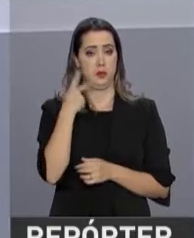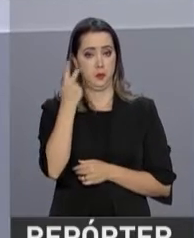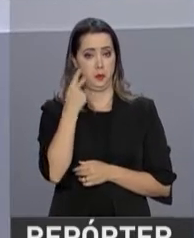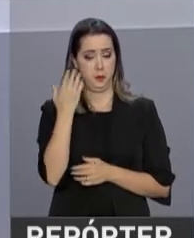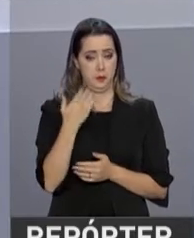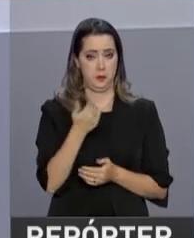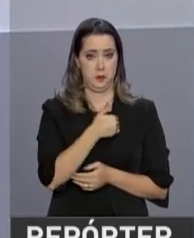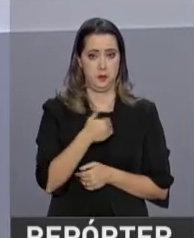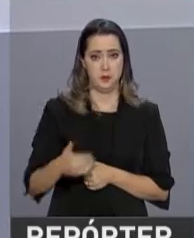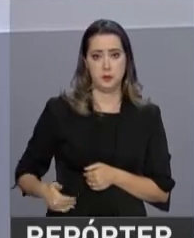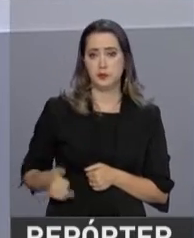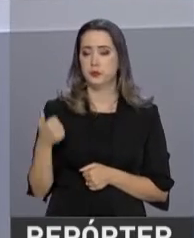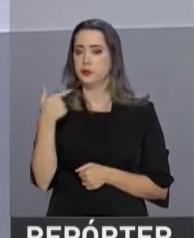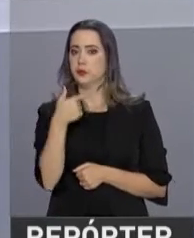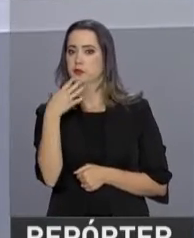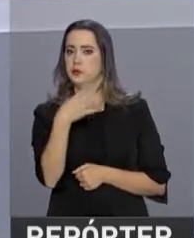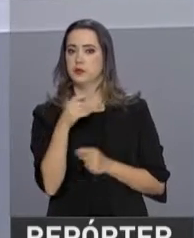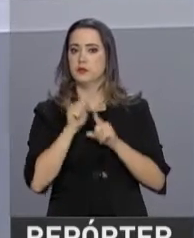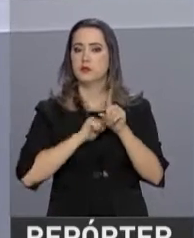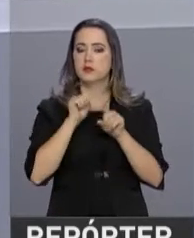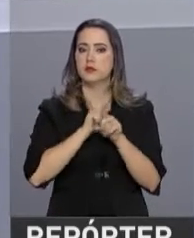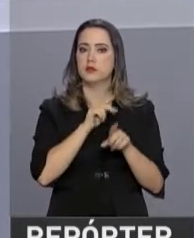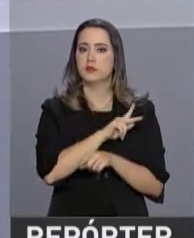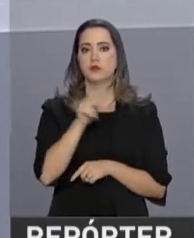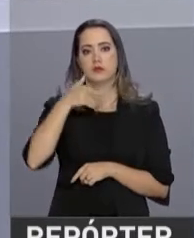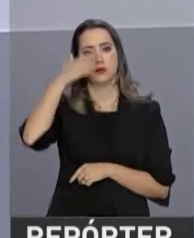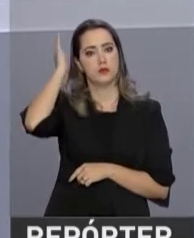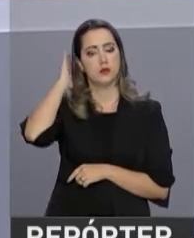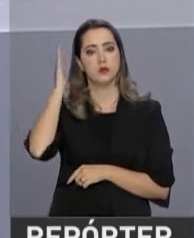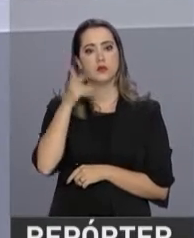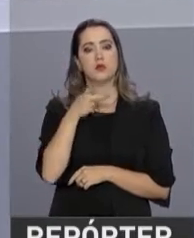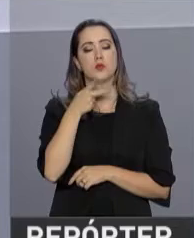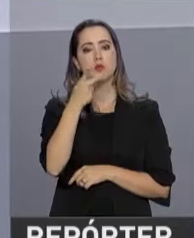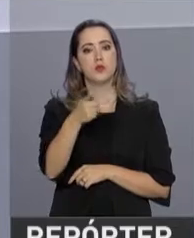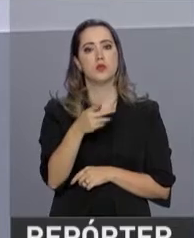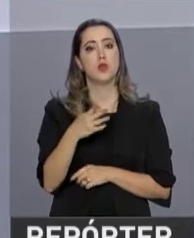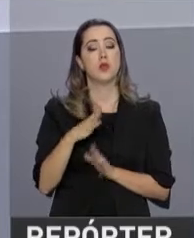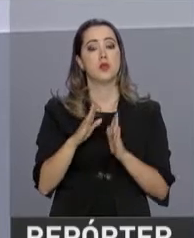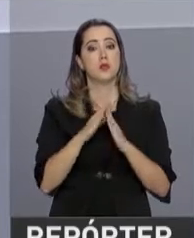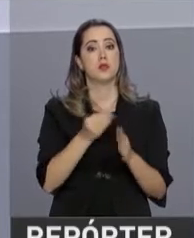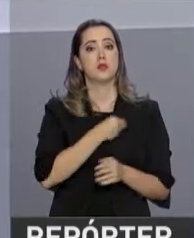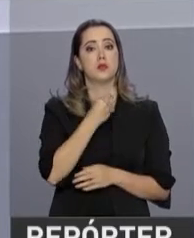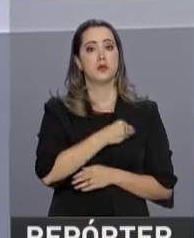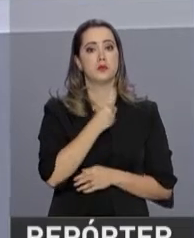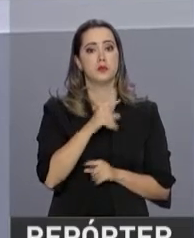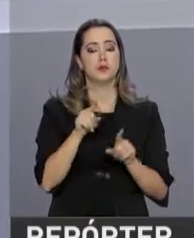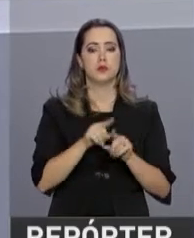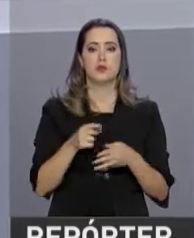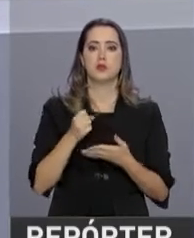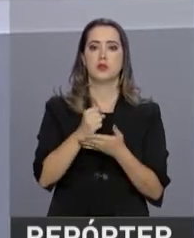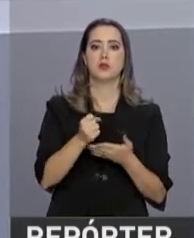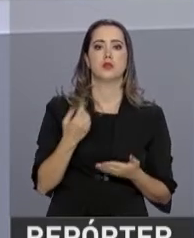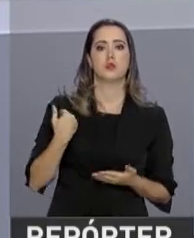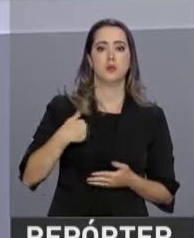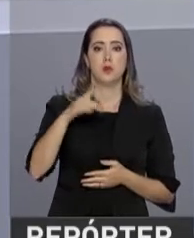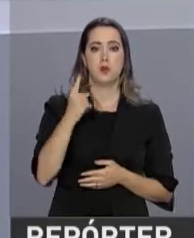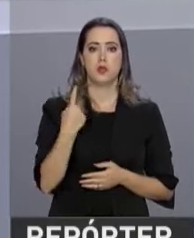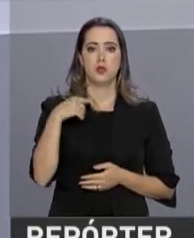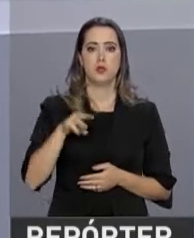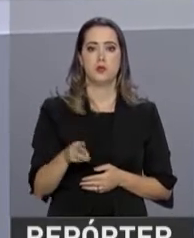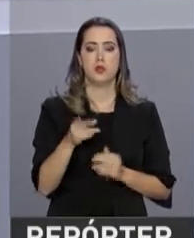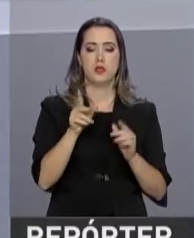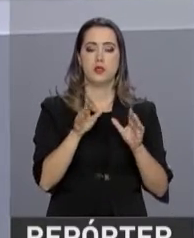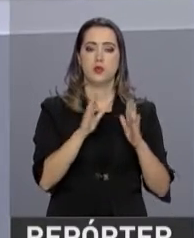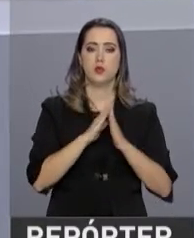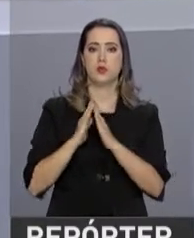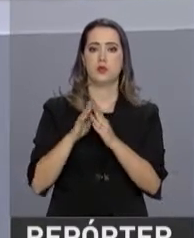implementadas nos últimos 24 meses o presidente destacou o programa minha casa minha vida que entregou mais de um milhão de moradias